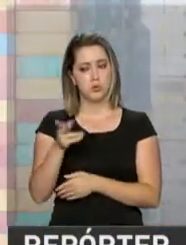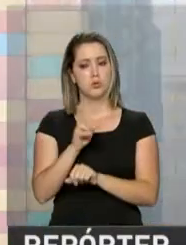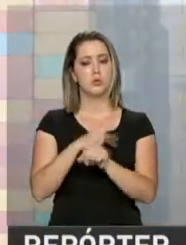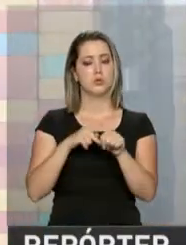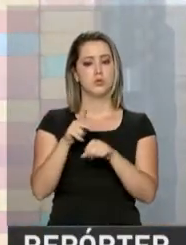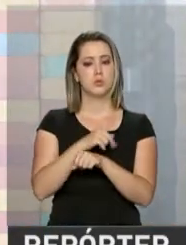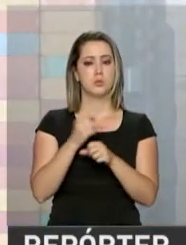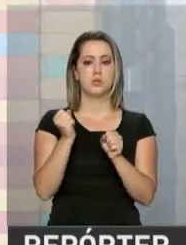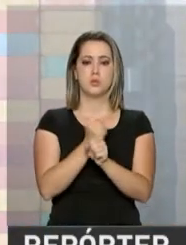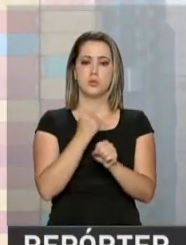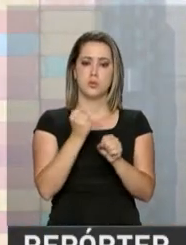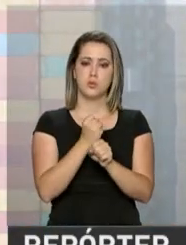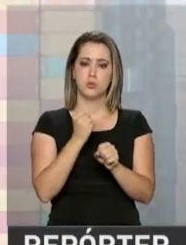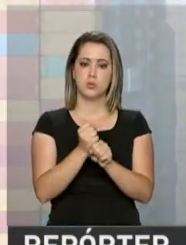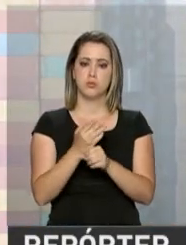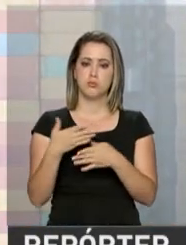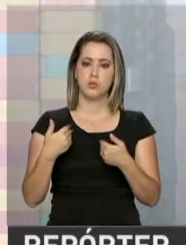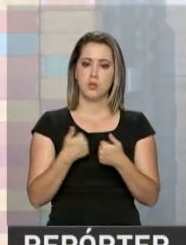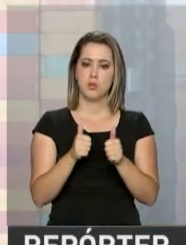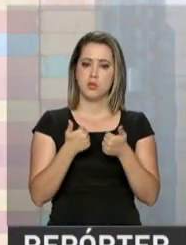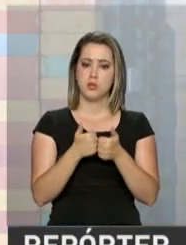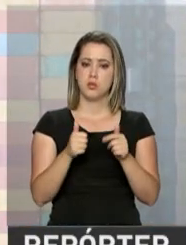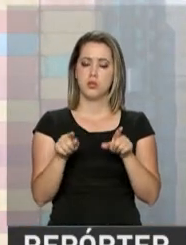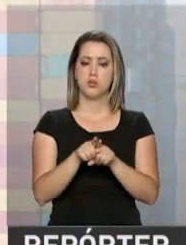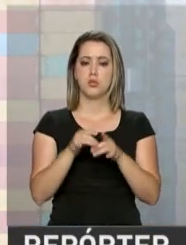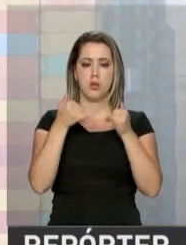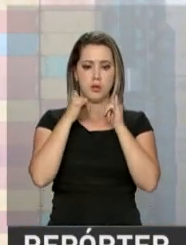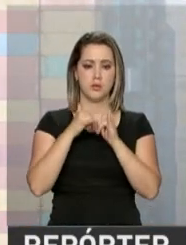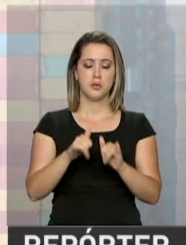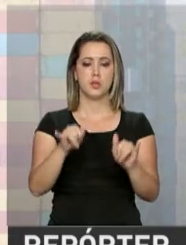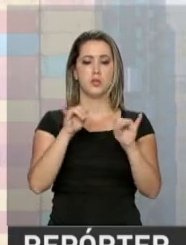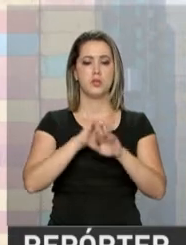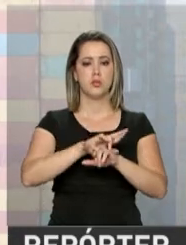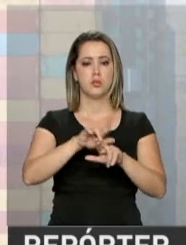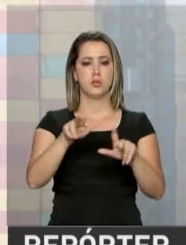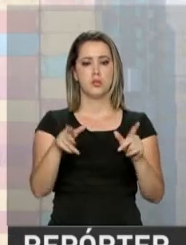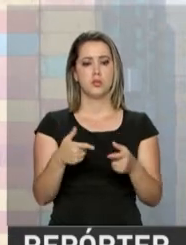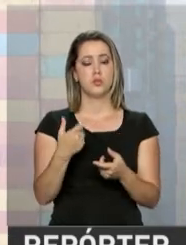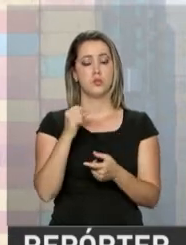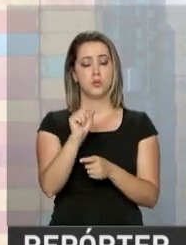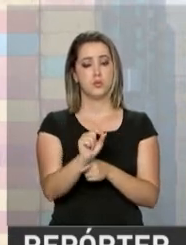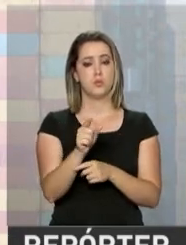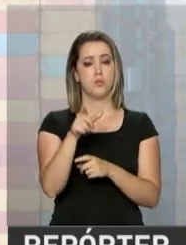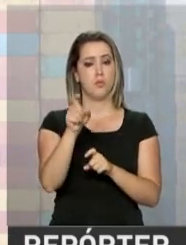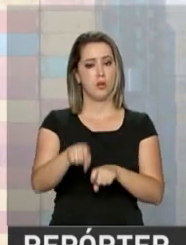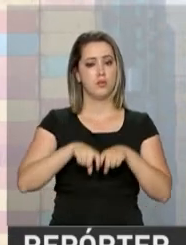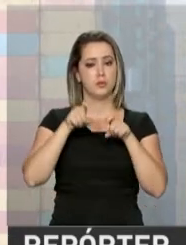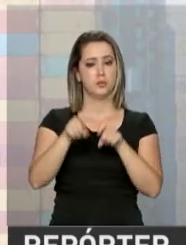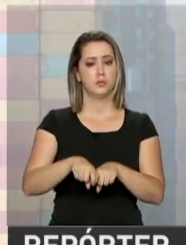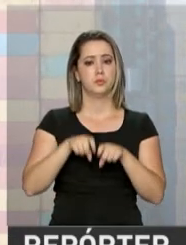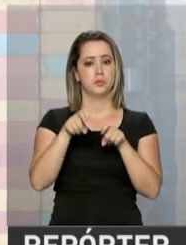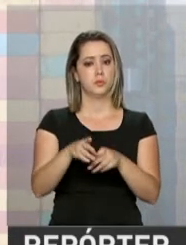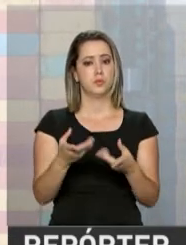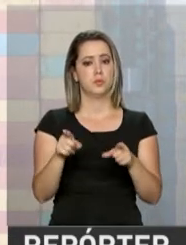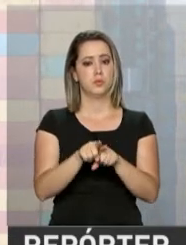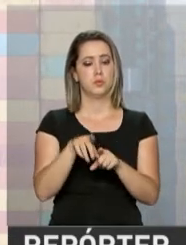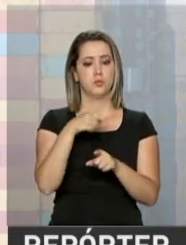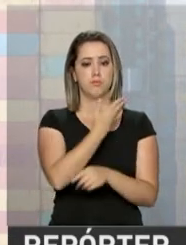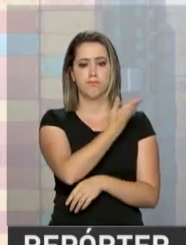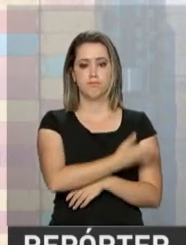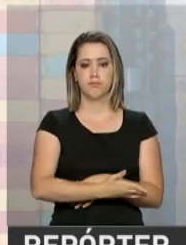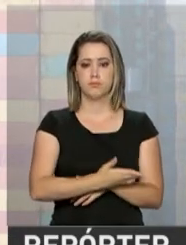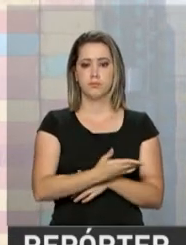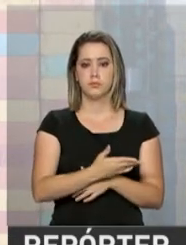áreas de infraestrutura, logística, energia e recursos minerais, agricultura, agroindústria, armazenagem agrícola,